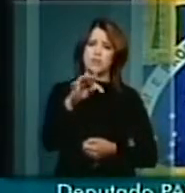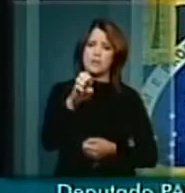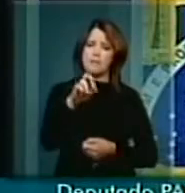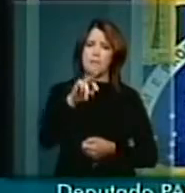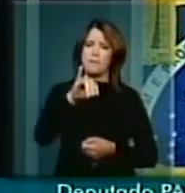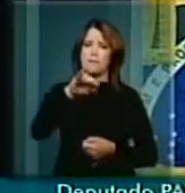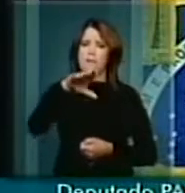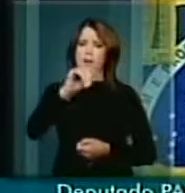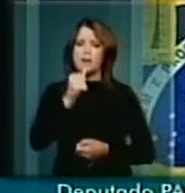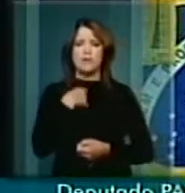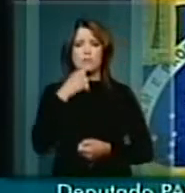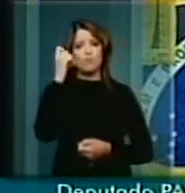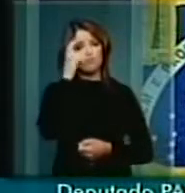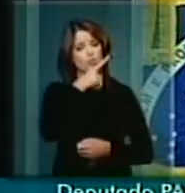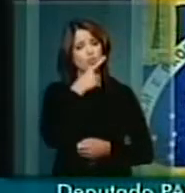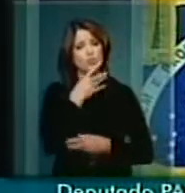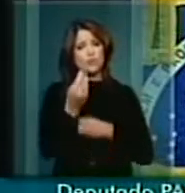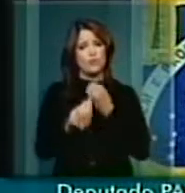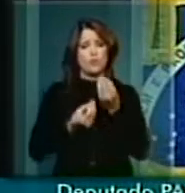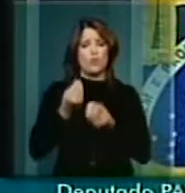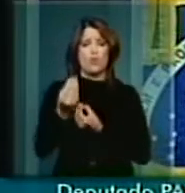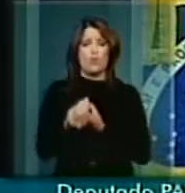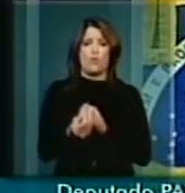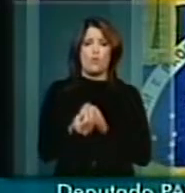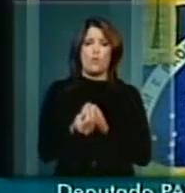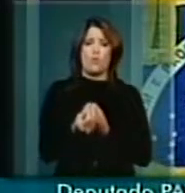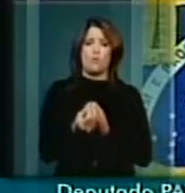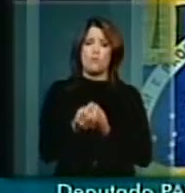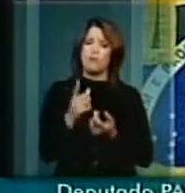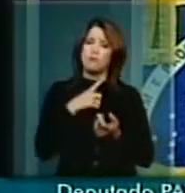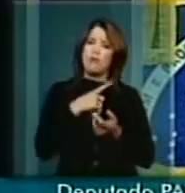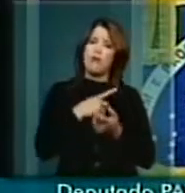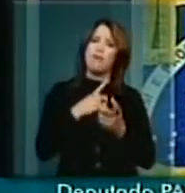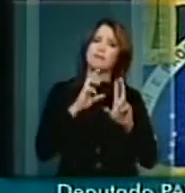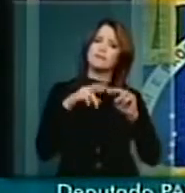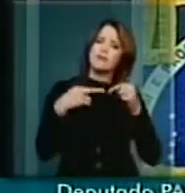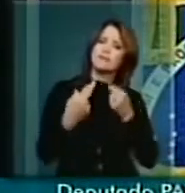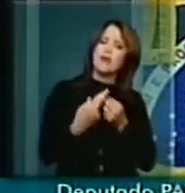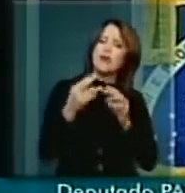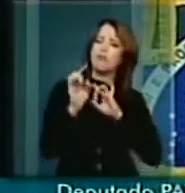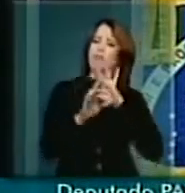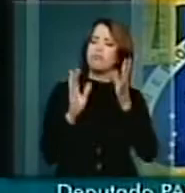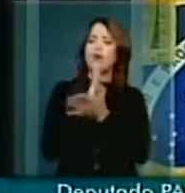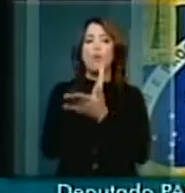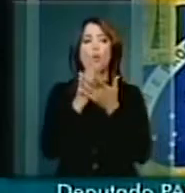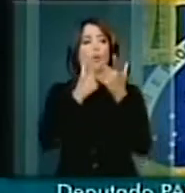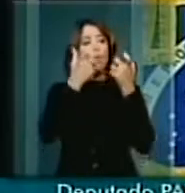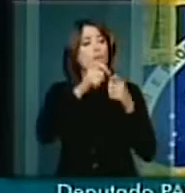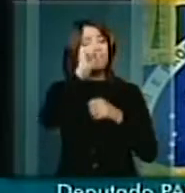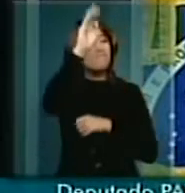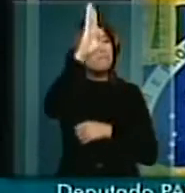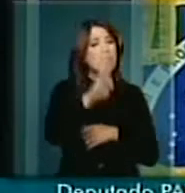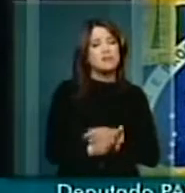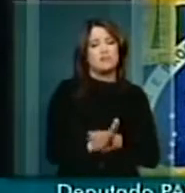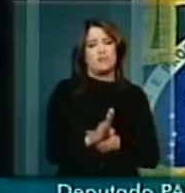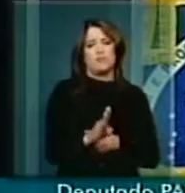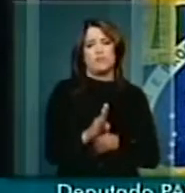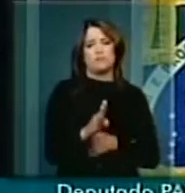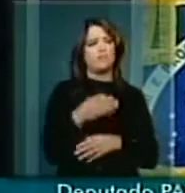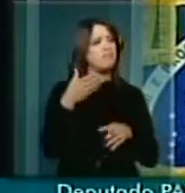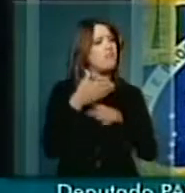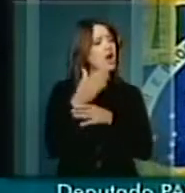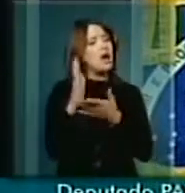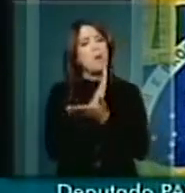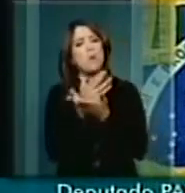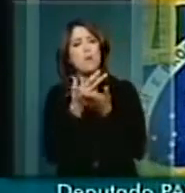muito difícil que a gente chegue a alguma solenidade, algum evento, em qualquer lugar do Brasil, e a gente